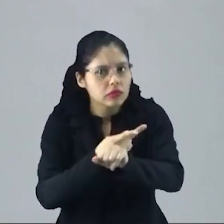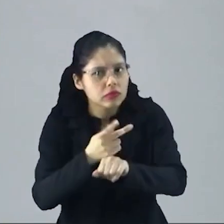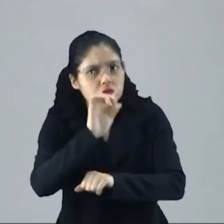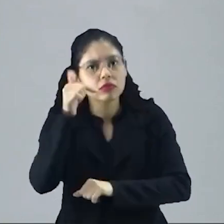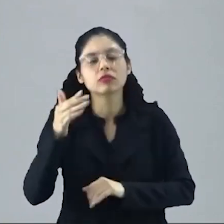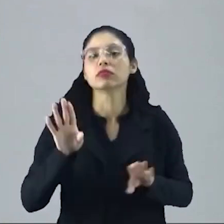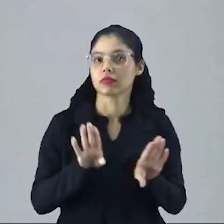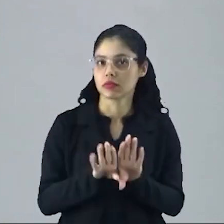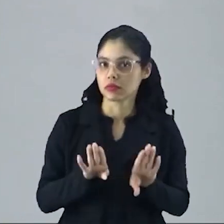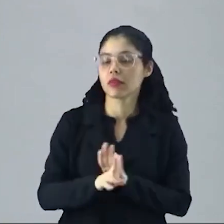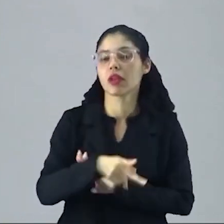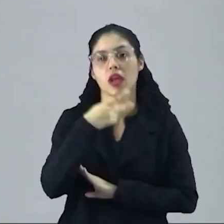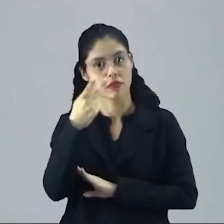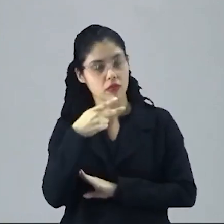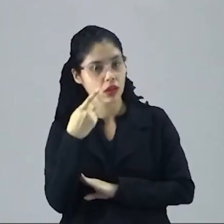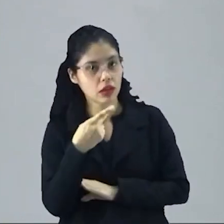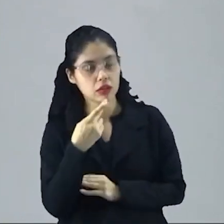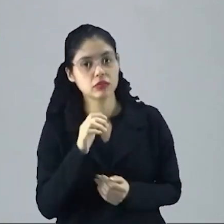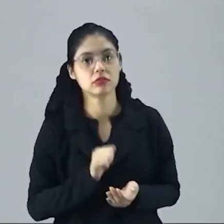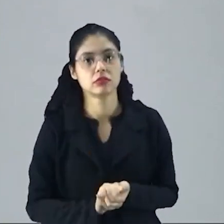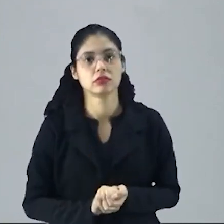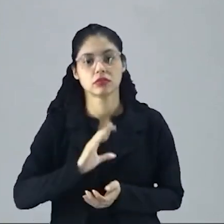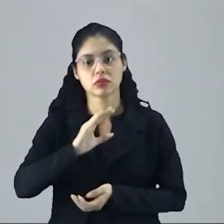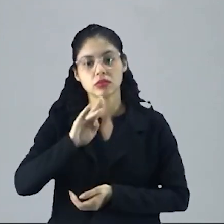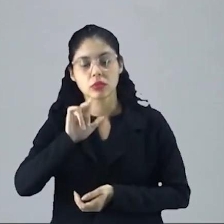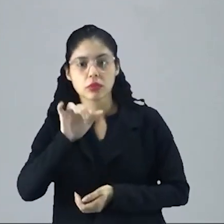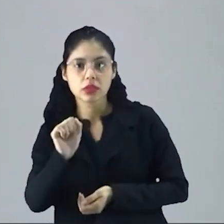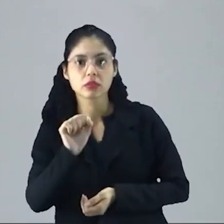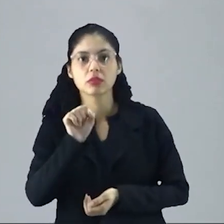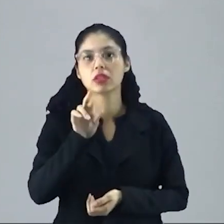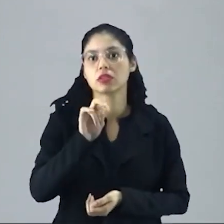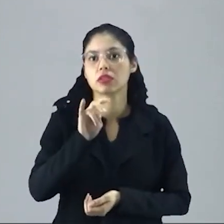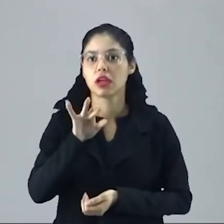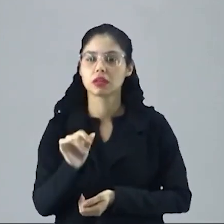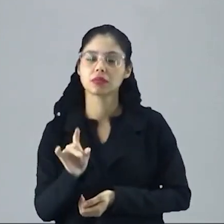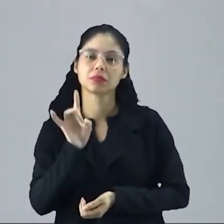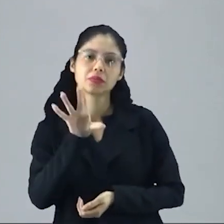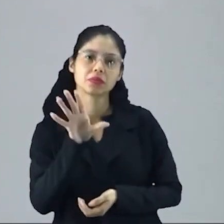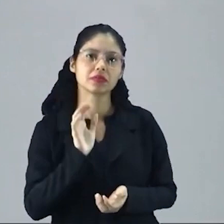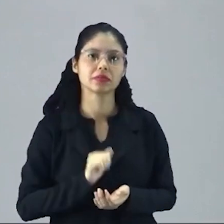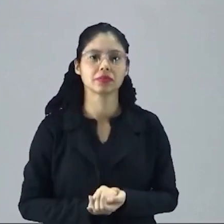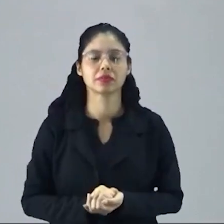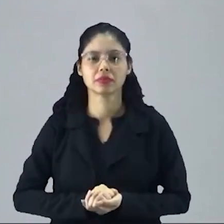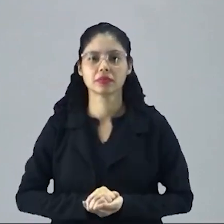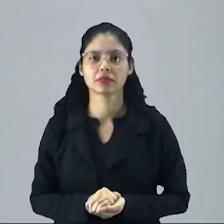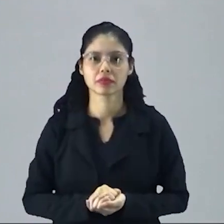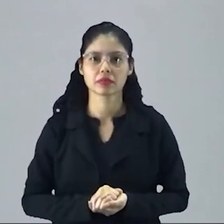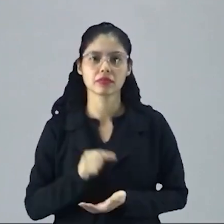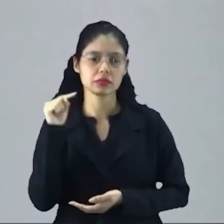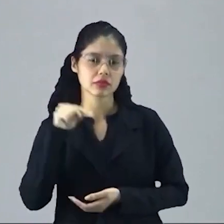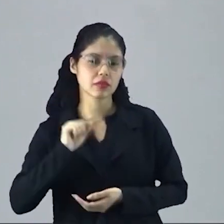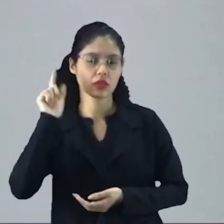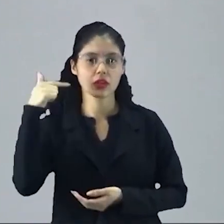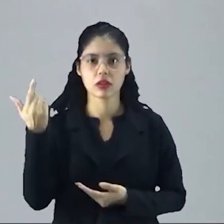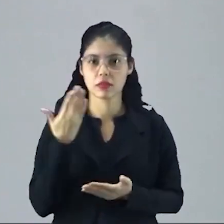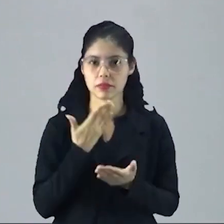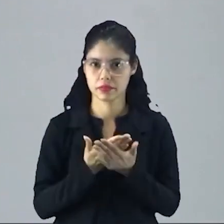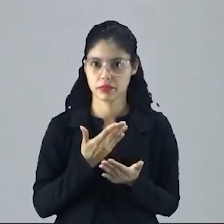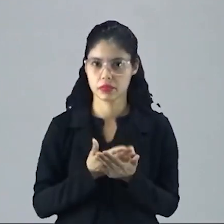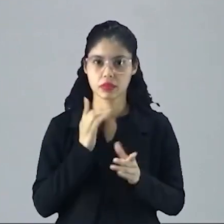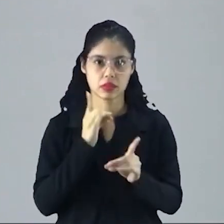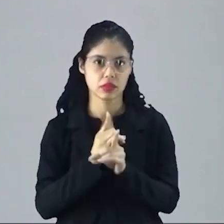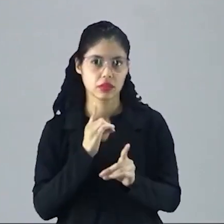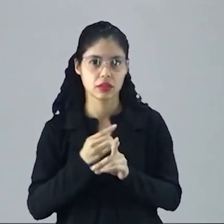procurem outras também que falem a respeito do cubismo e do surrealismo. E por hoje nós ficamos aqui. Essa aula e outras